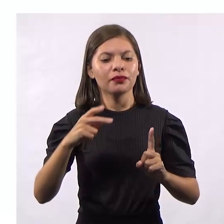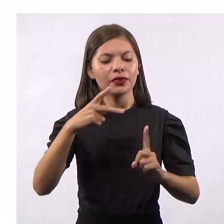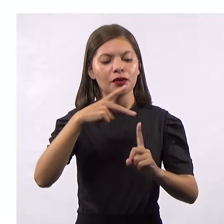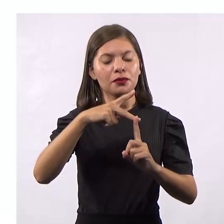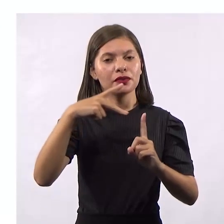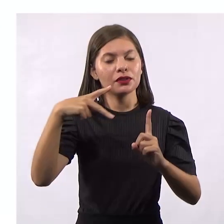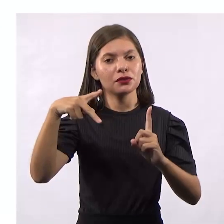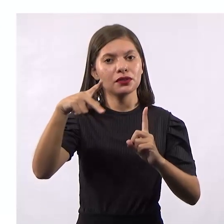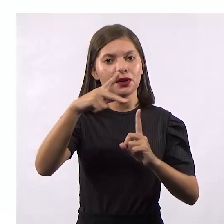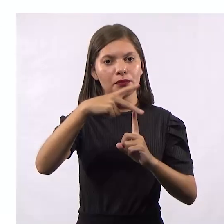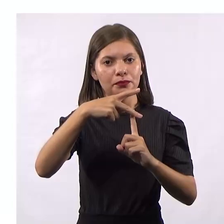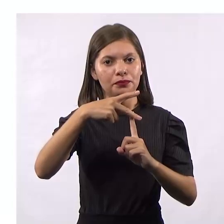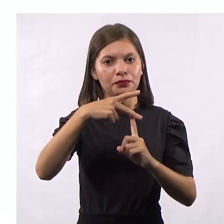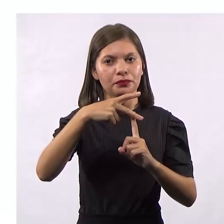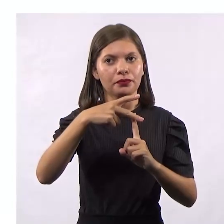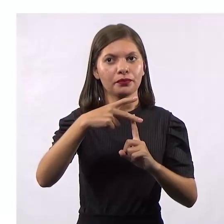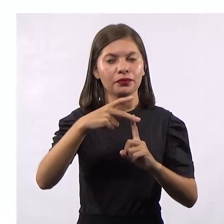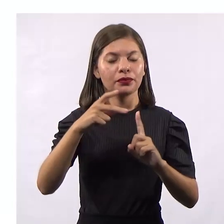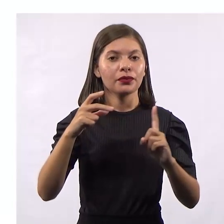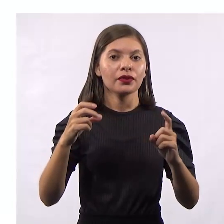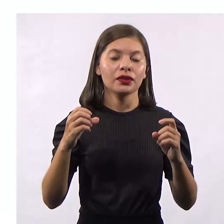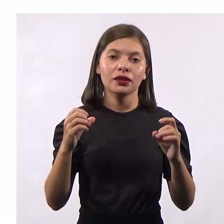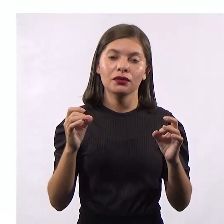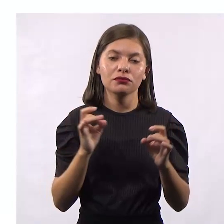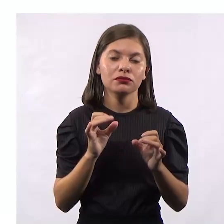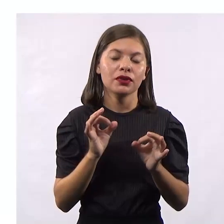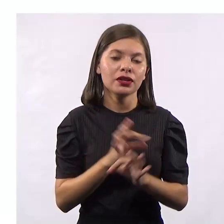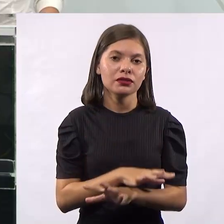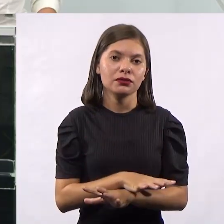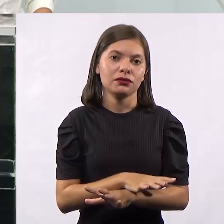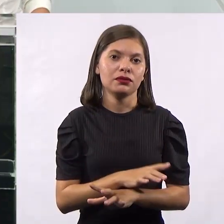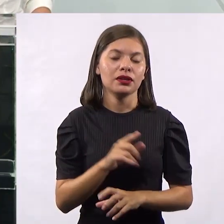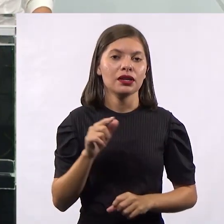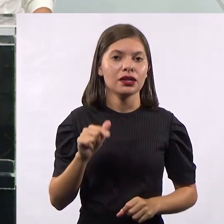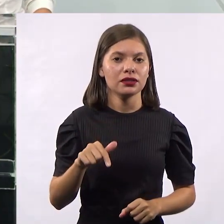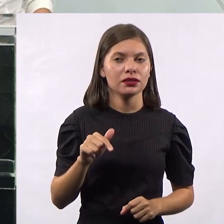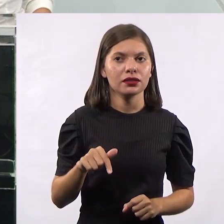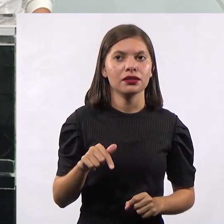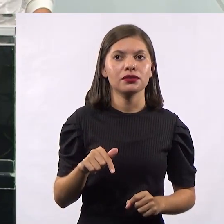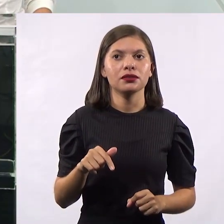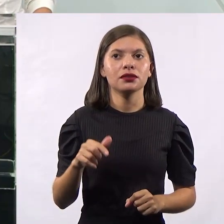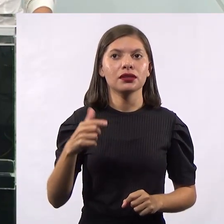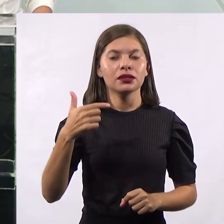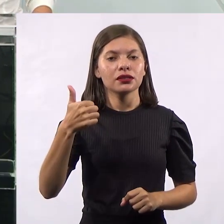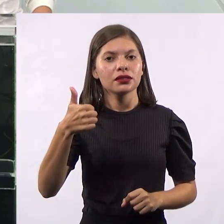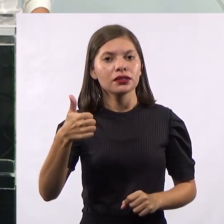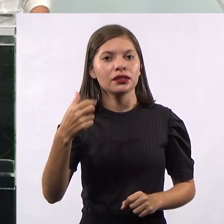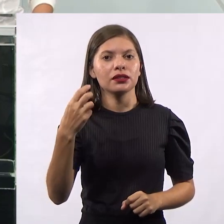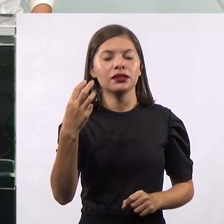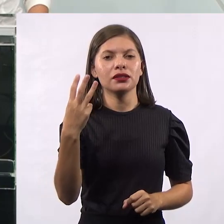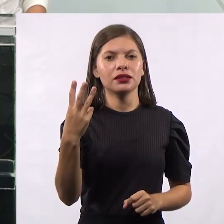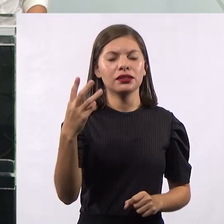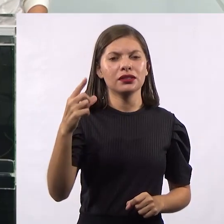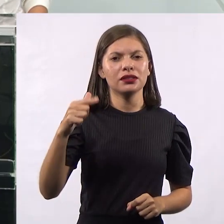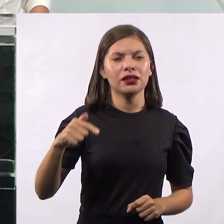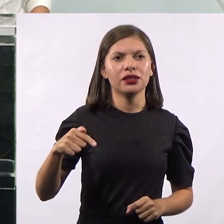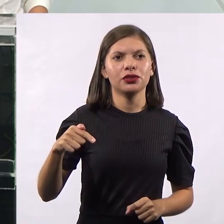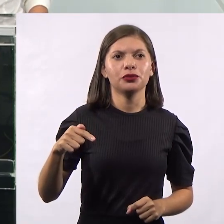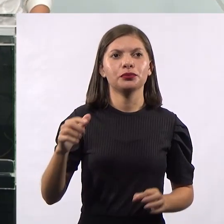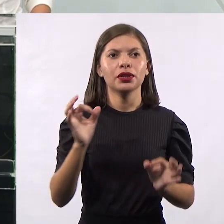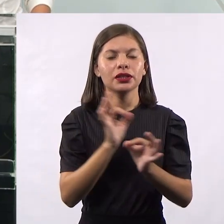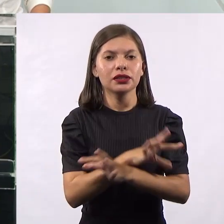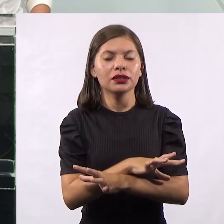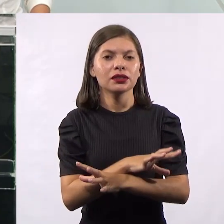Previdência Social, tá? Então é isso, gente. Nesses casos aqui do 137, quem vai